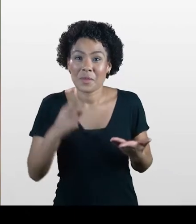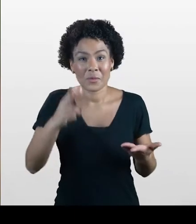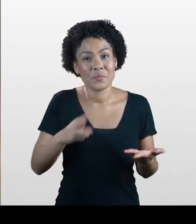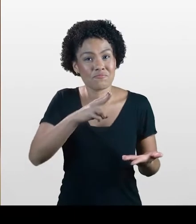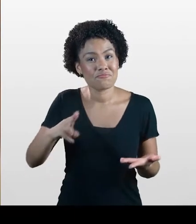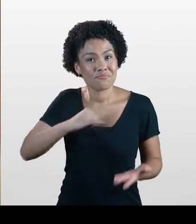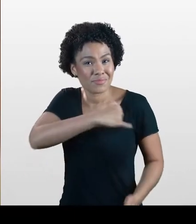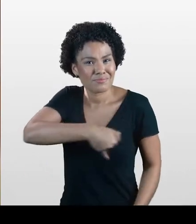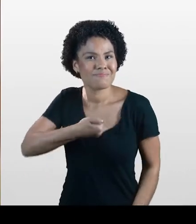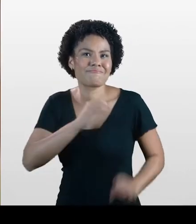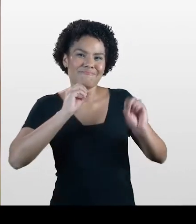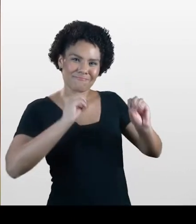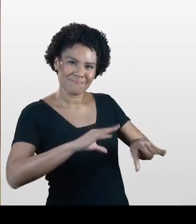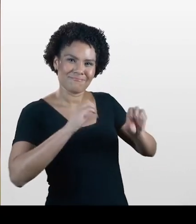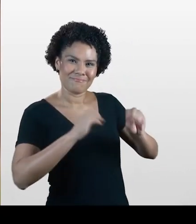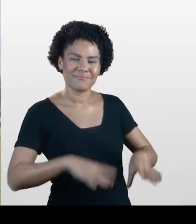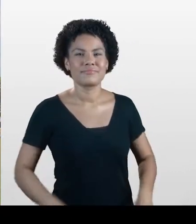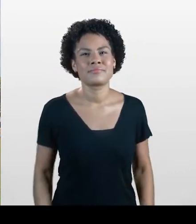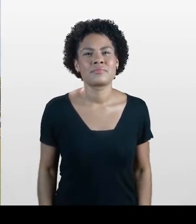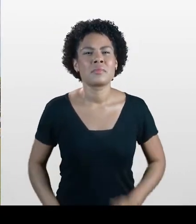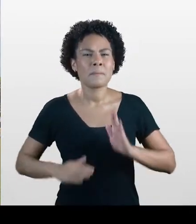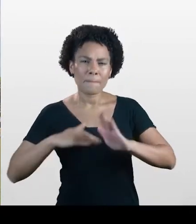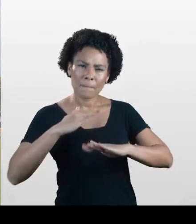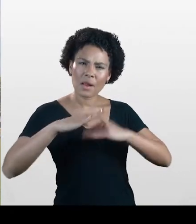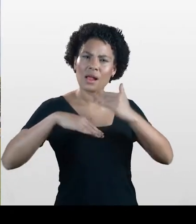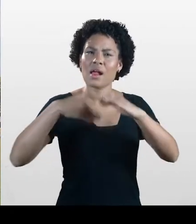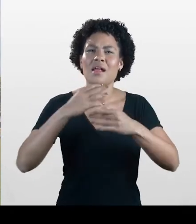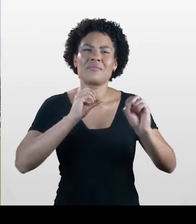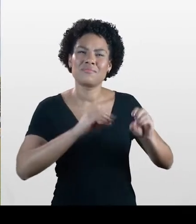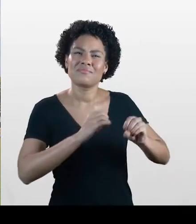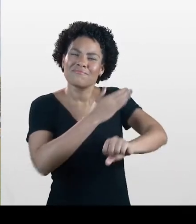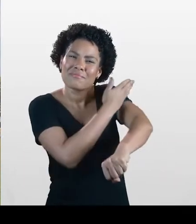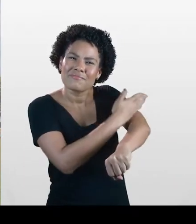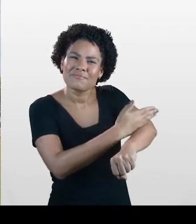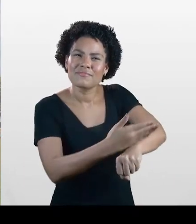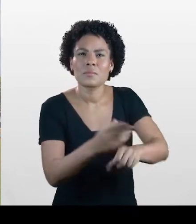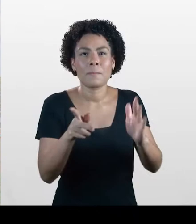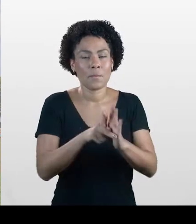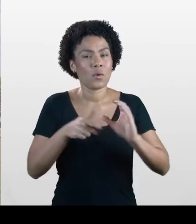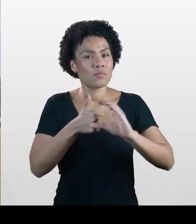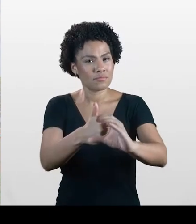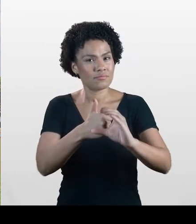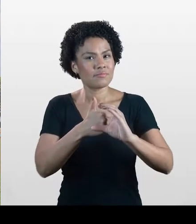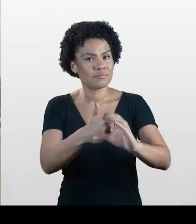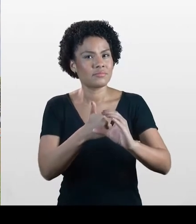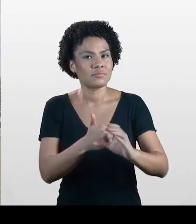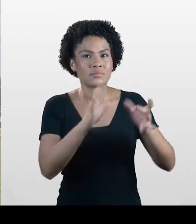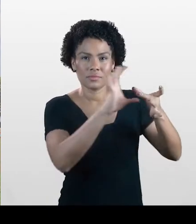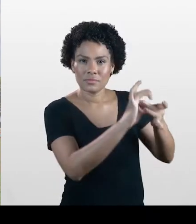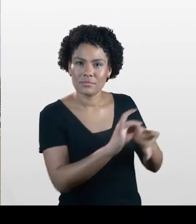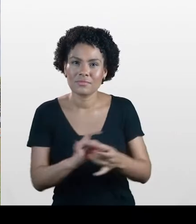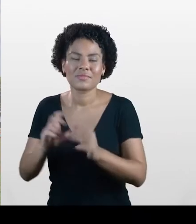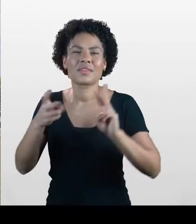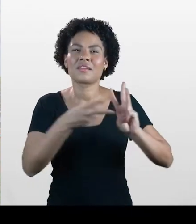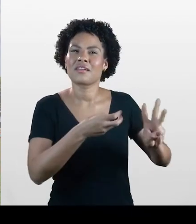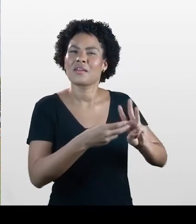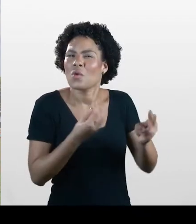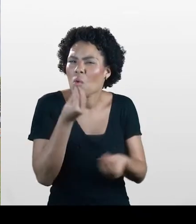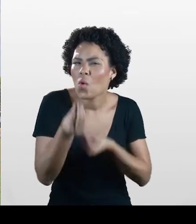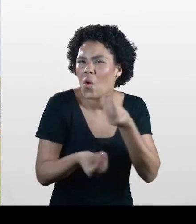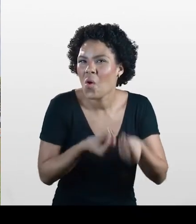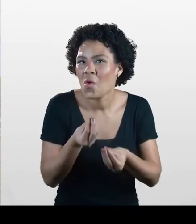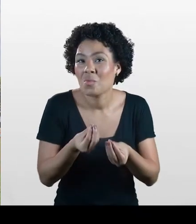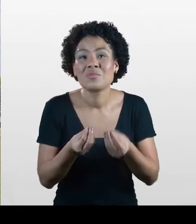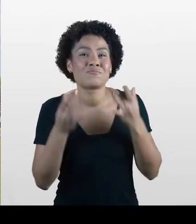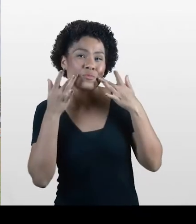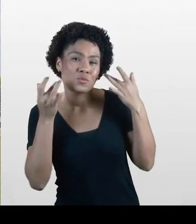que era empregada pelos jesuítas. Aos poucos, também foram inseridos hábitos cristãos no contexto indígena, por